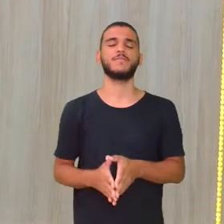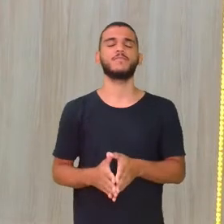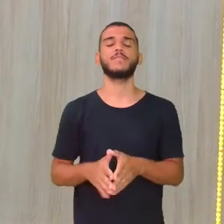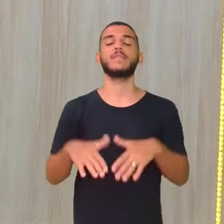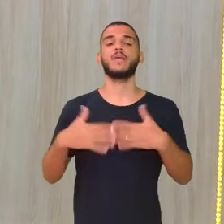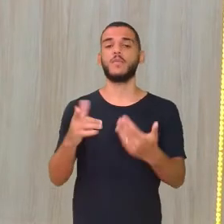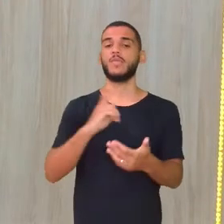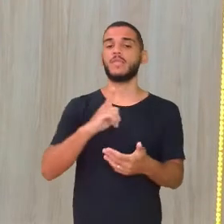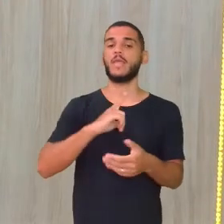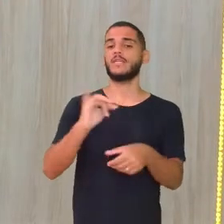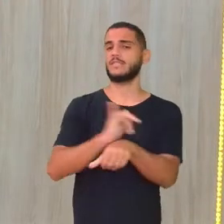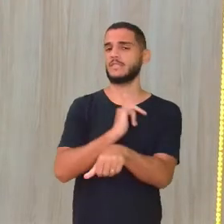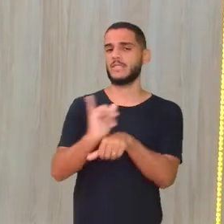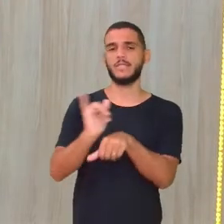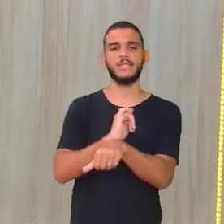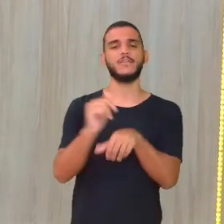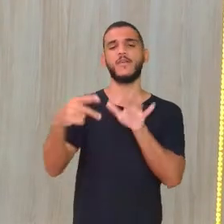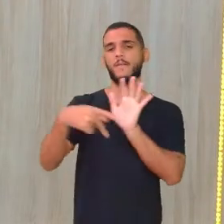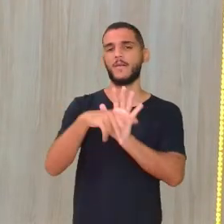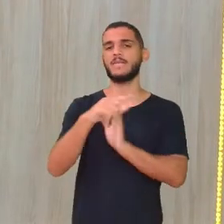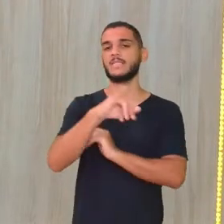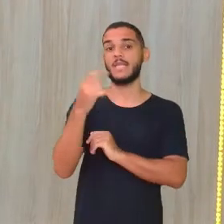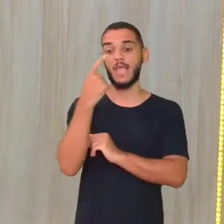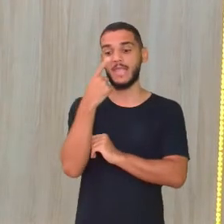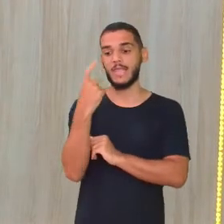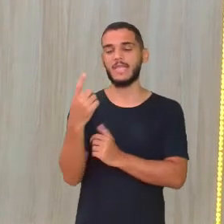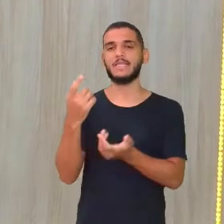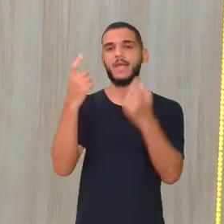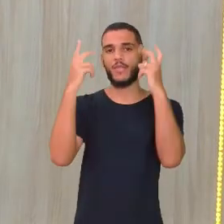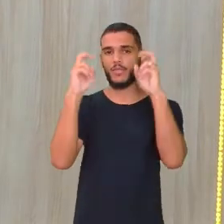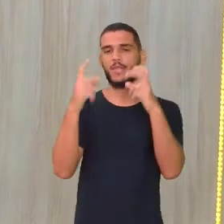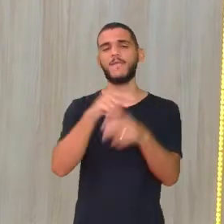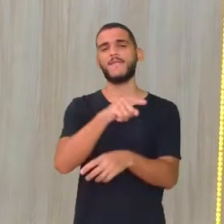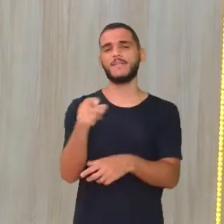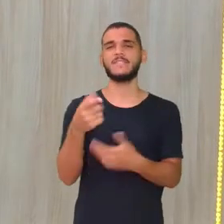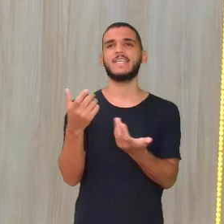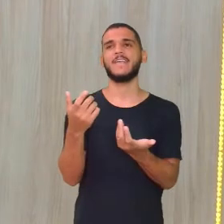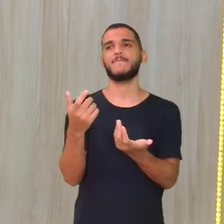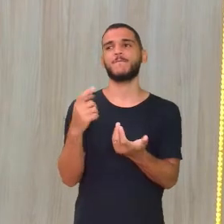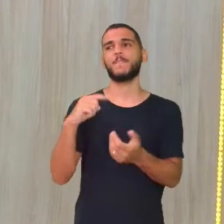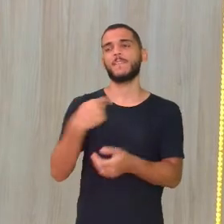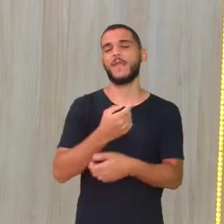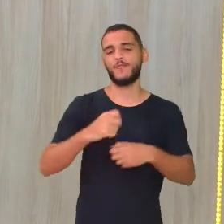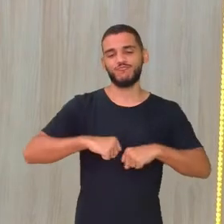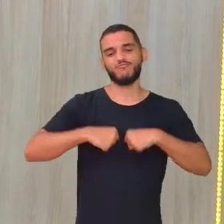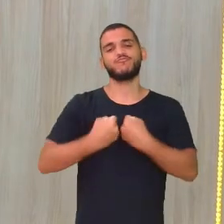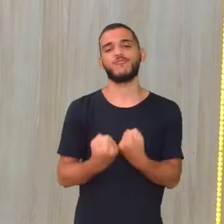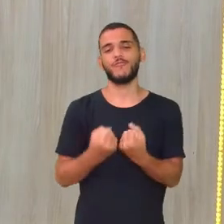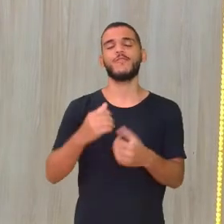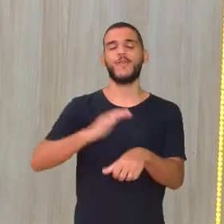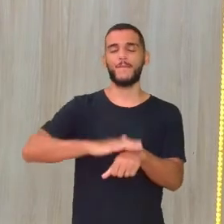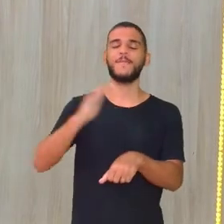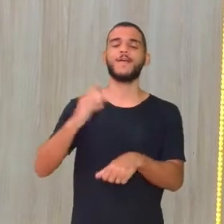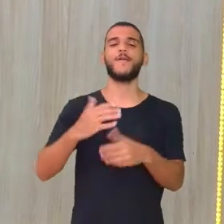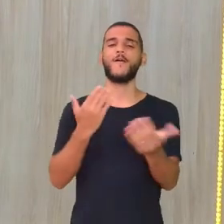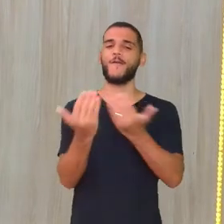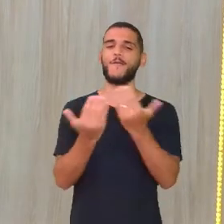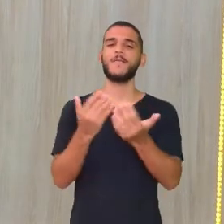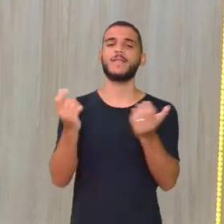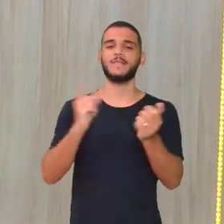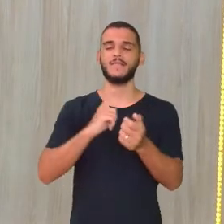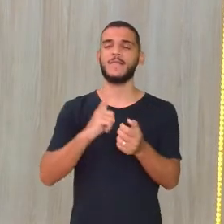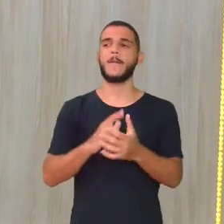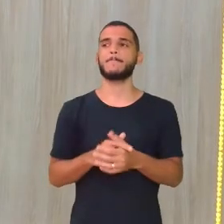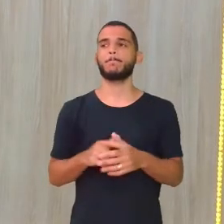uma técnica para isso. Então, se você está interessado no tema, é claro que a gente faz um esforço maior, né, para fazer essas comparações.